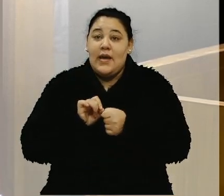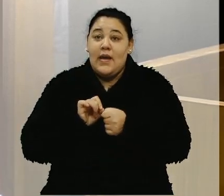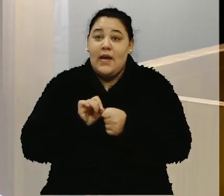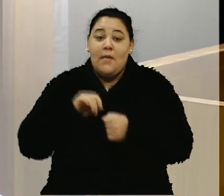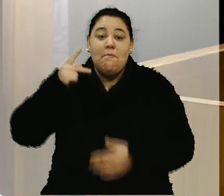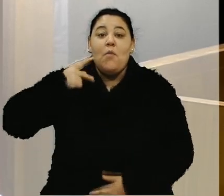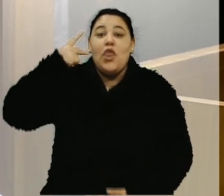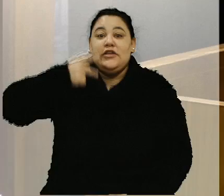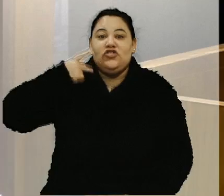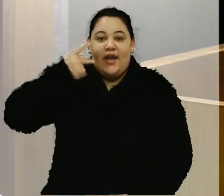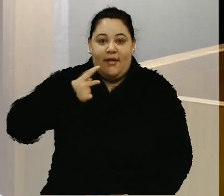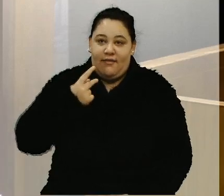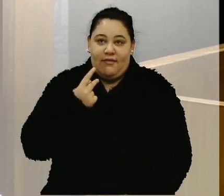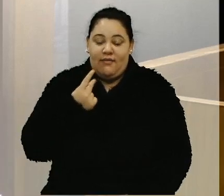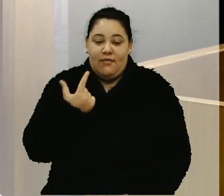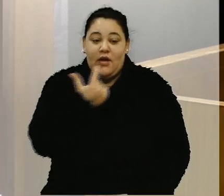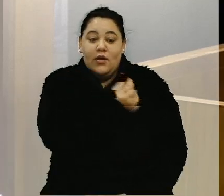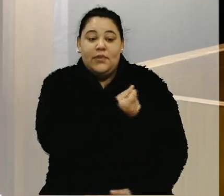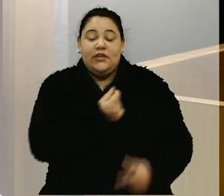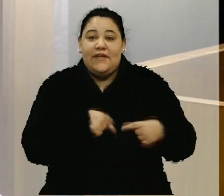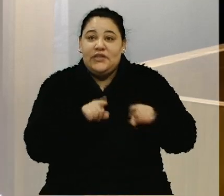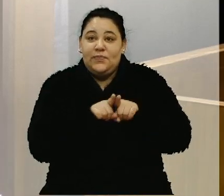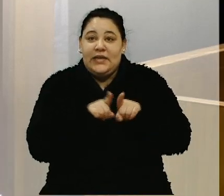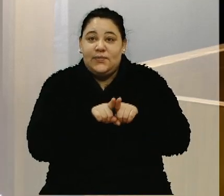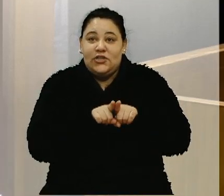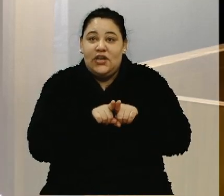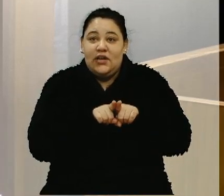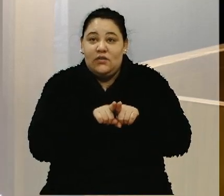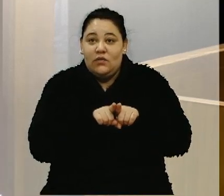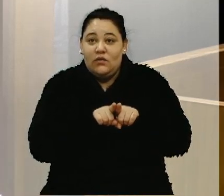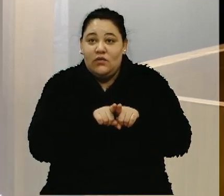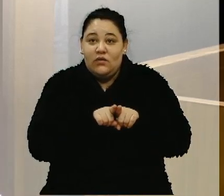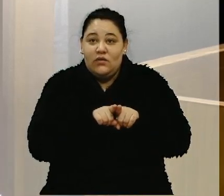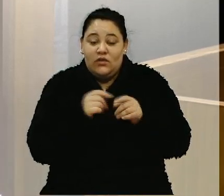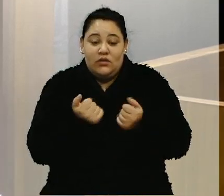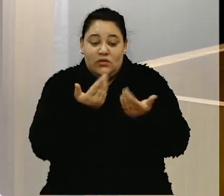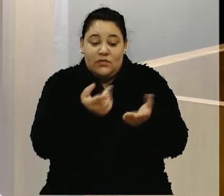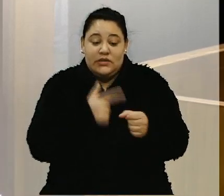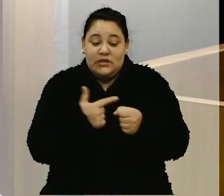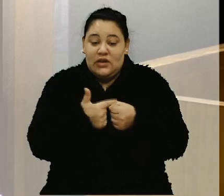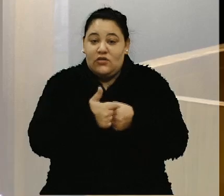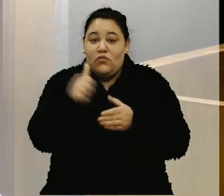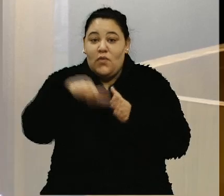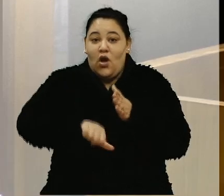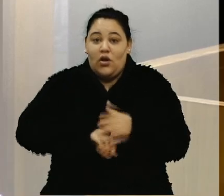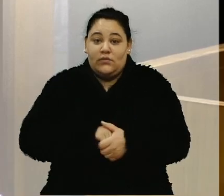né, para sair daqui aplaudido e, de fato, entregar uma cidade pior.